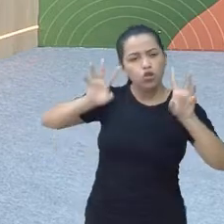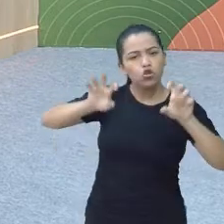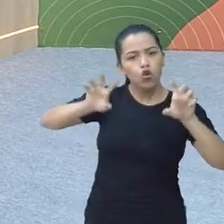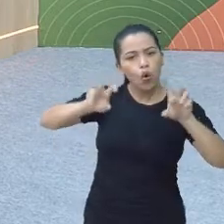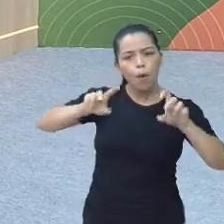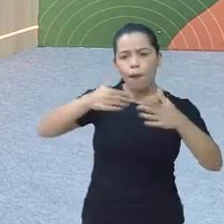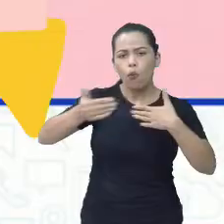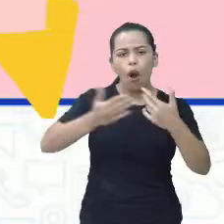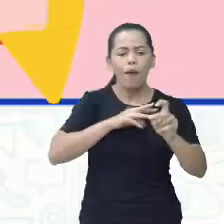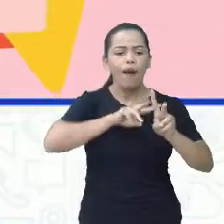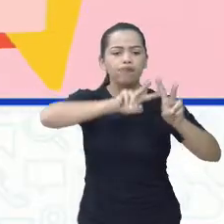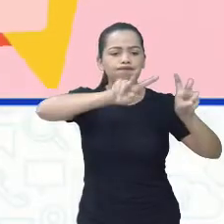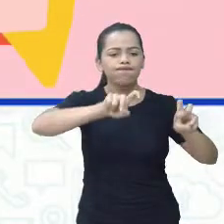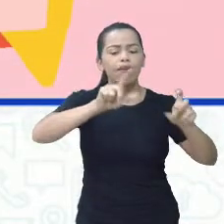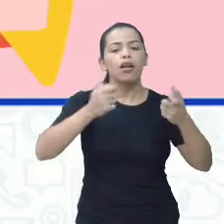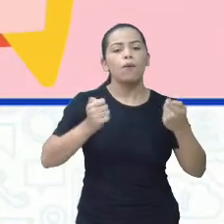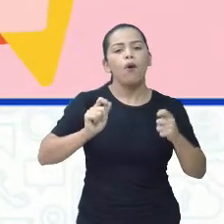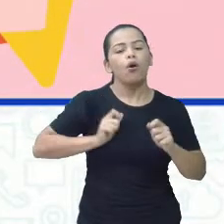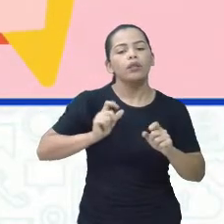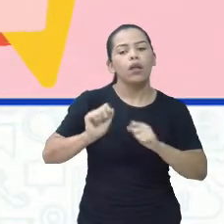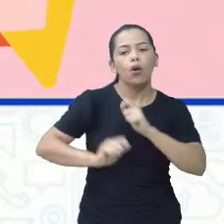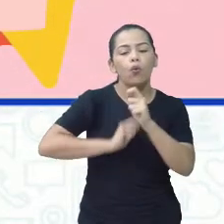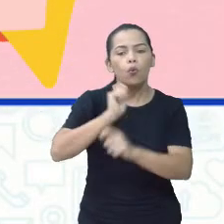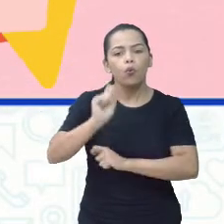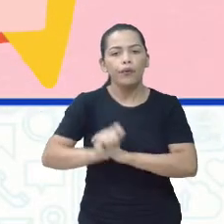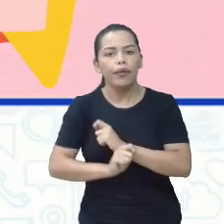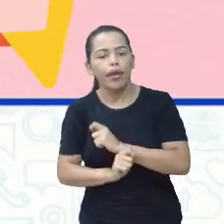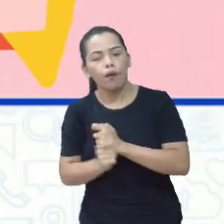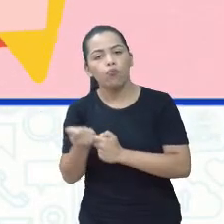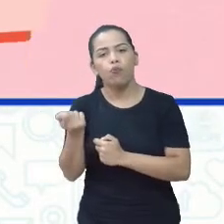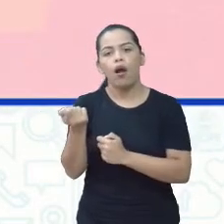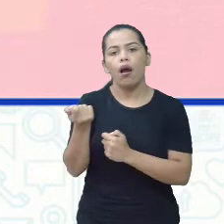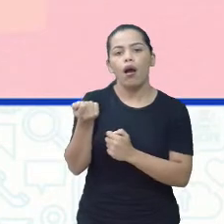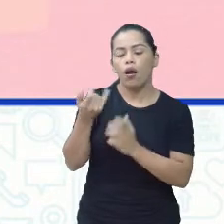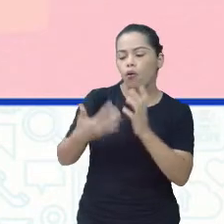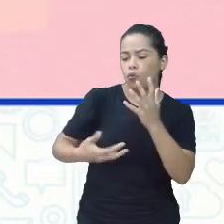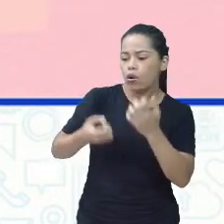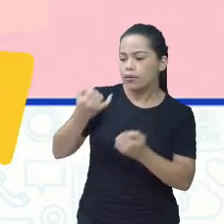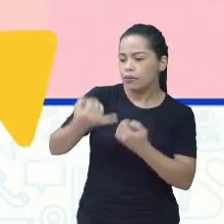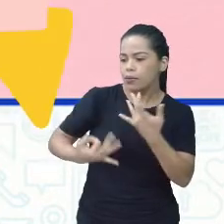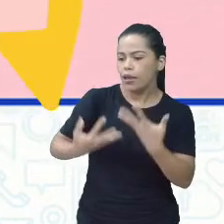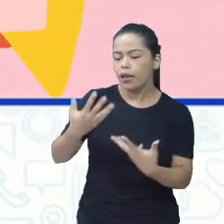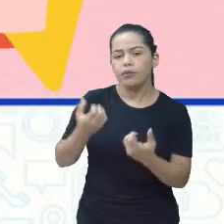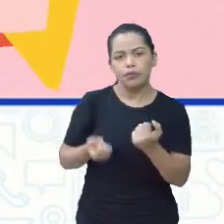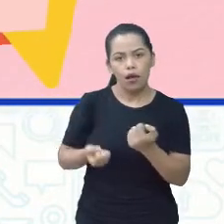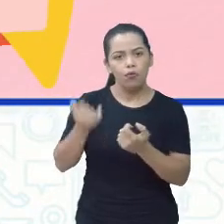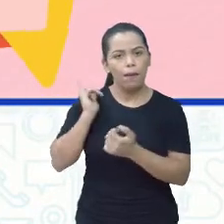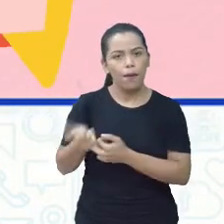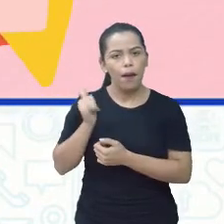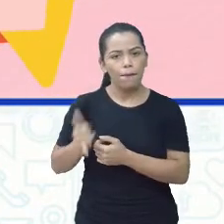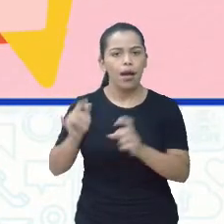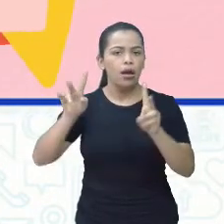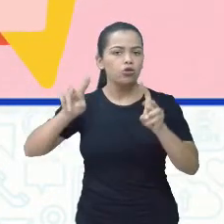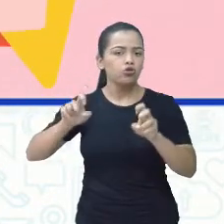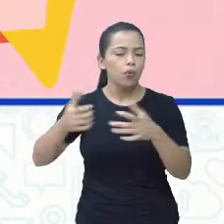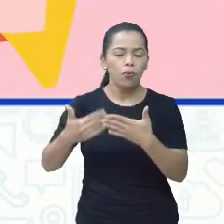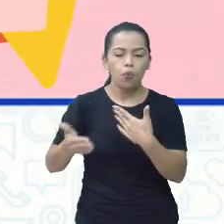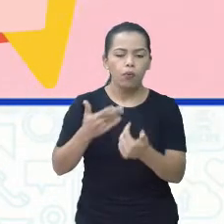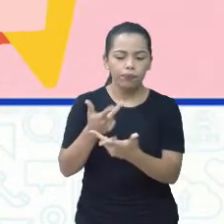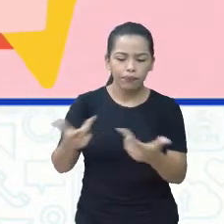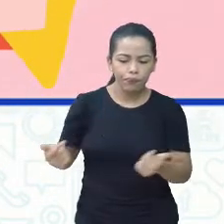ter também um relato, ou seja, uma pessoa que vivenciou aquilo e que pode aí descrever,